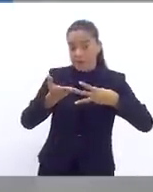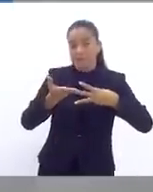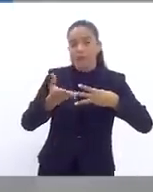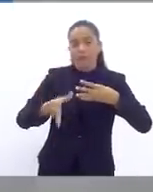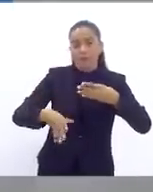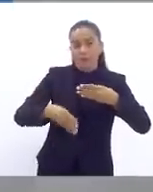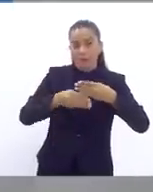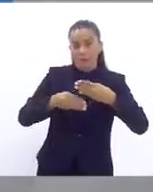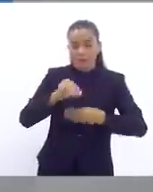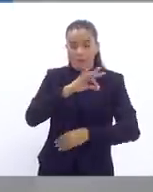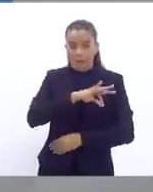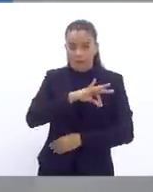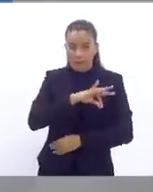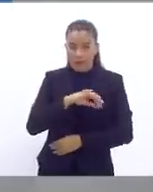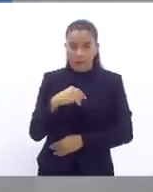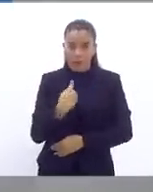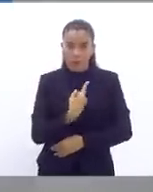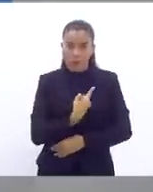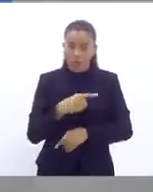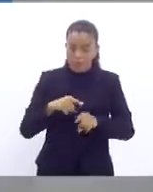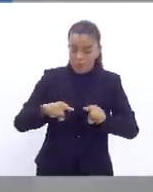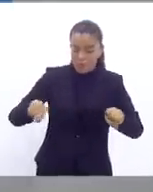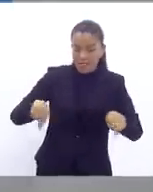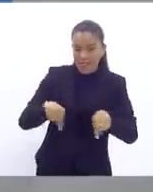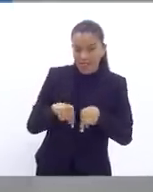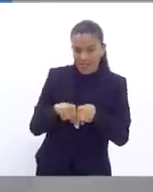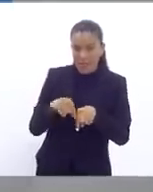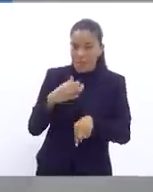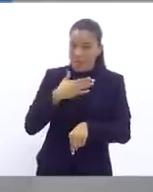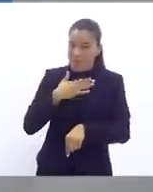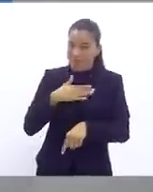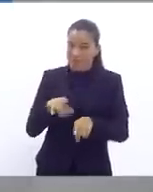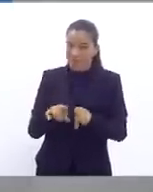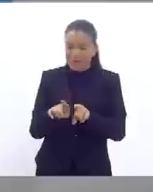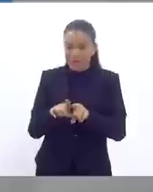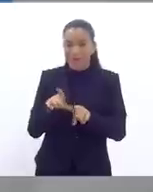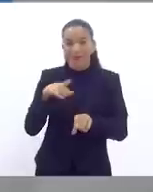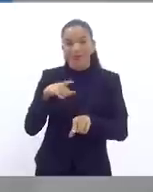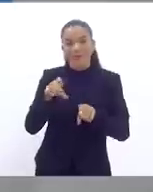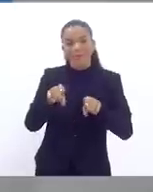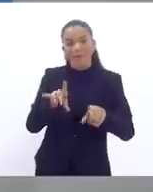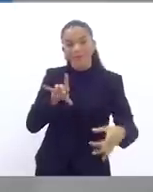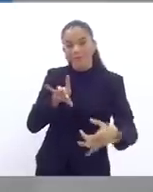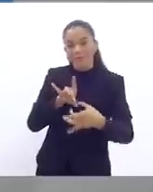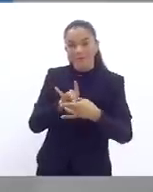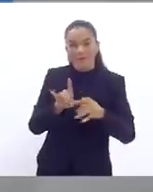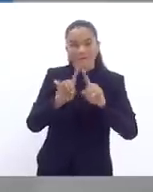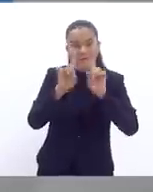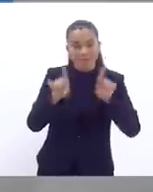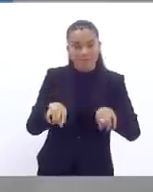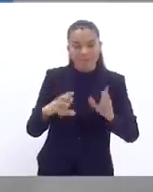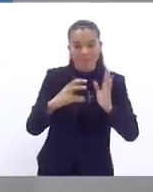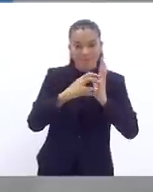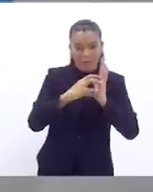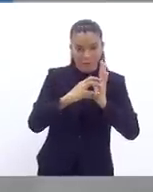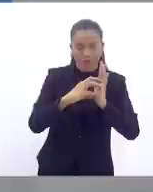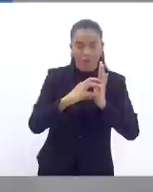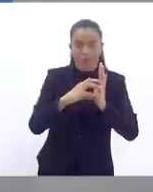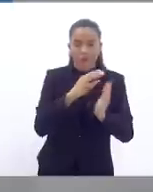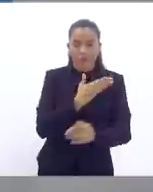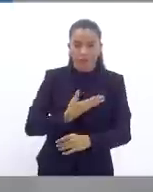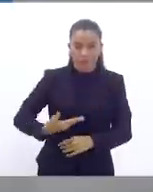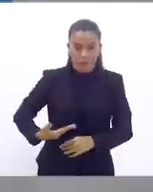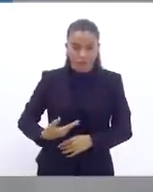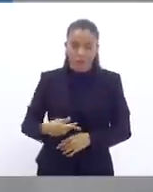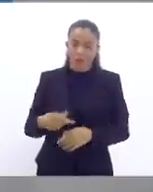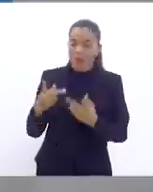os nossos gabinetes e sem dúvida o meu que tem um mandato vinculado aos servidores públicos né Como